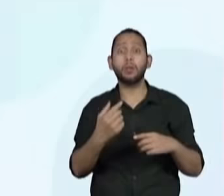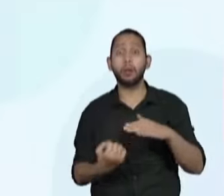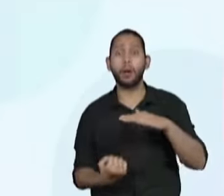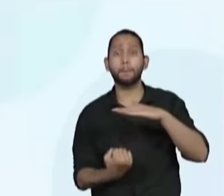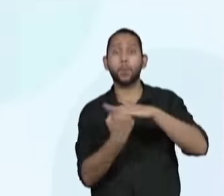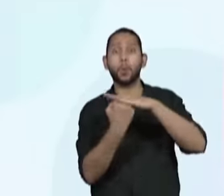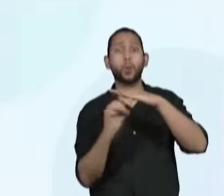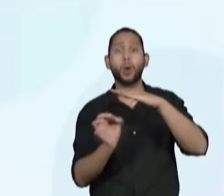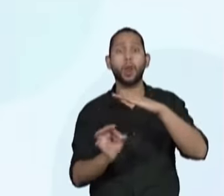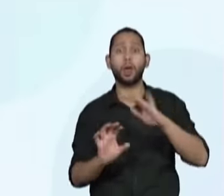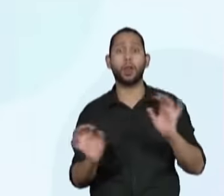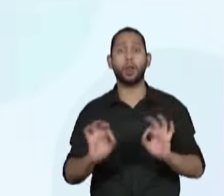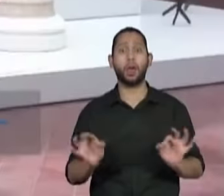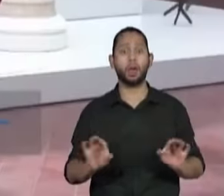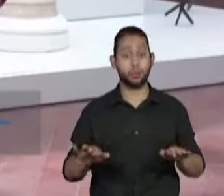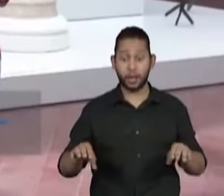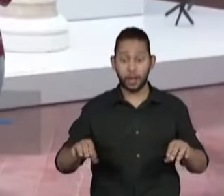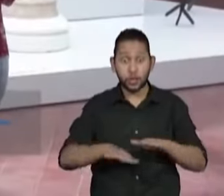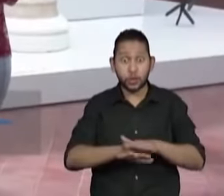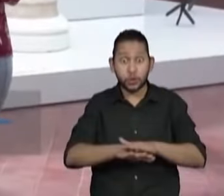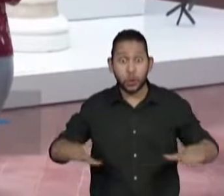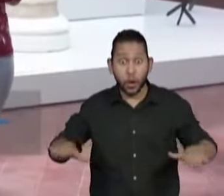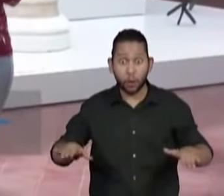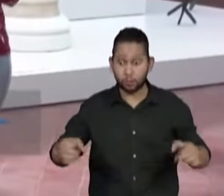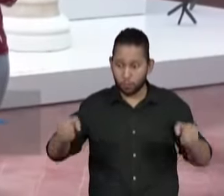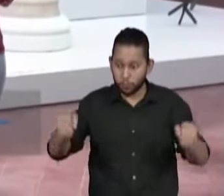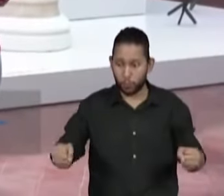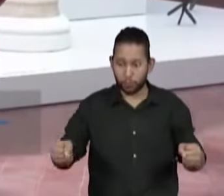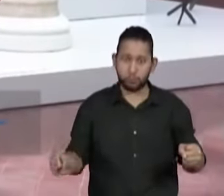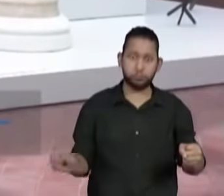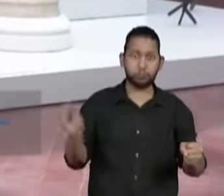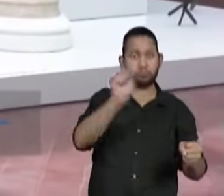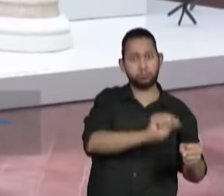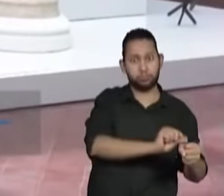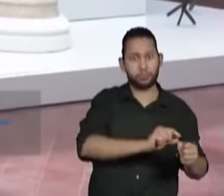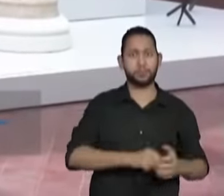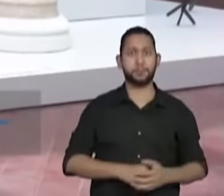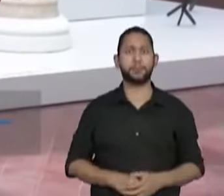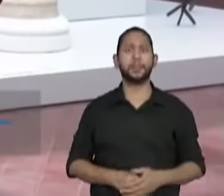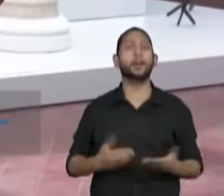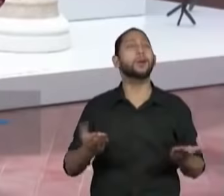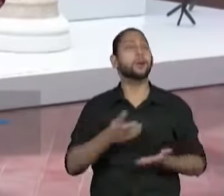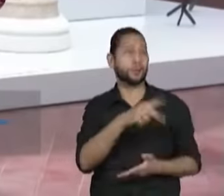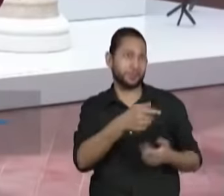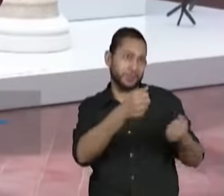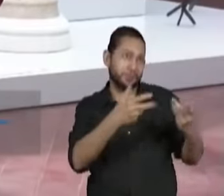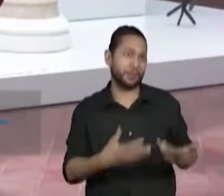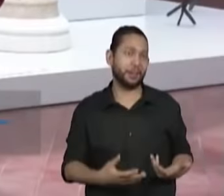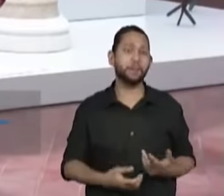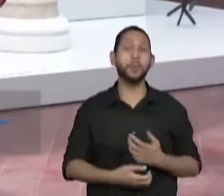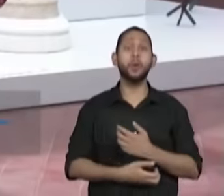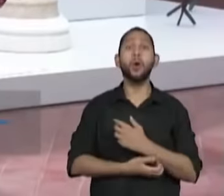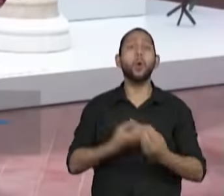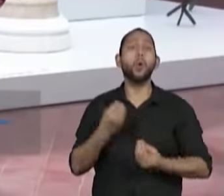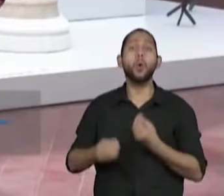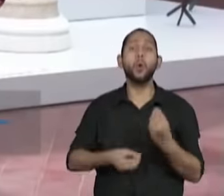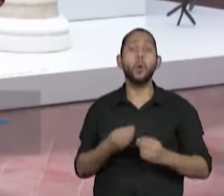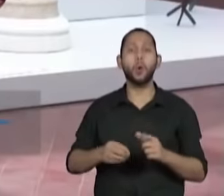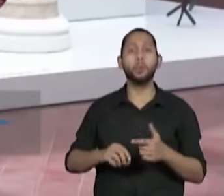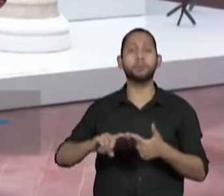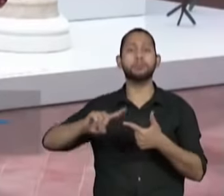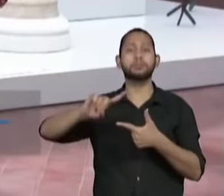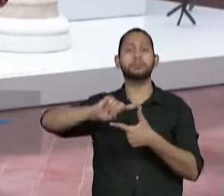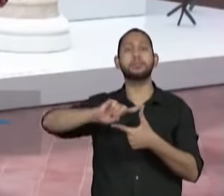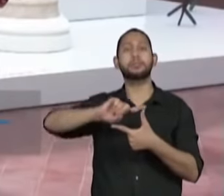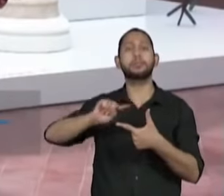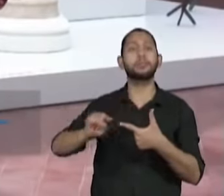apoio dele já é diretamente sobre o solo. Nós temos agora, gente, a professora vai explicar agora um pouquinho, né, Inês? As relações trigonométricas dos arcos. Lembra que